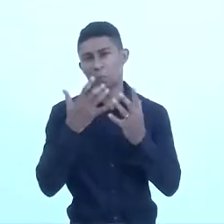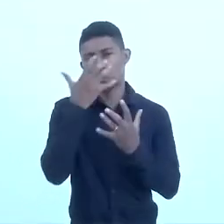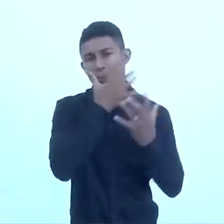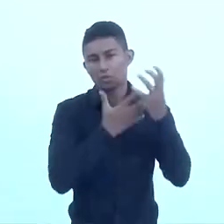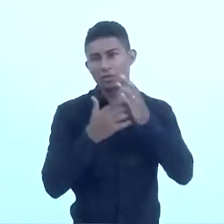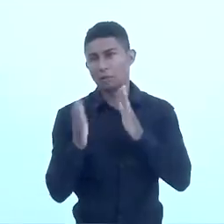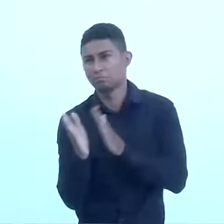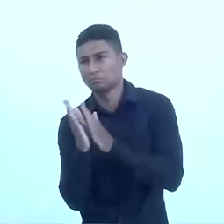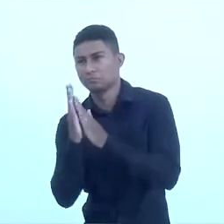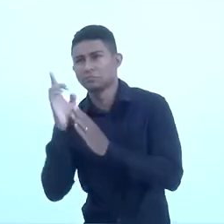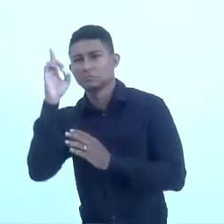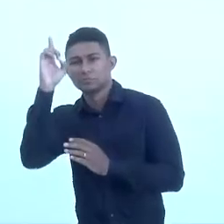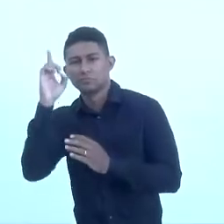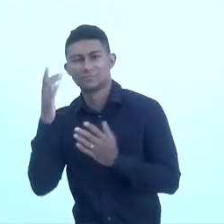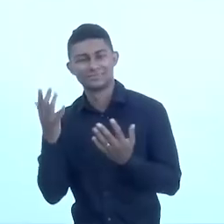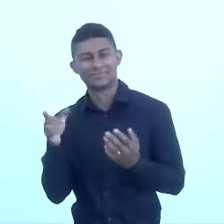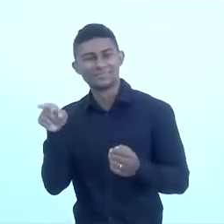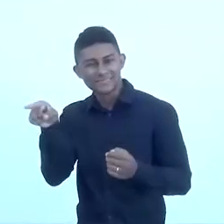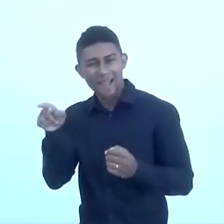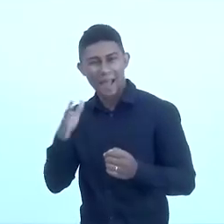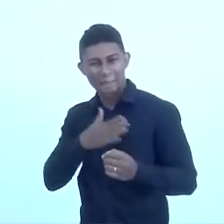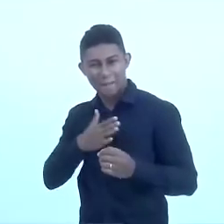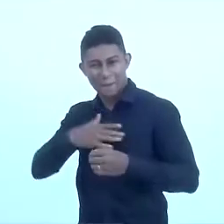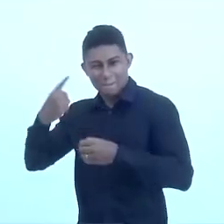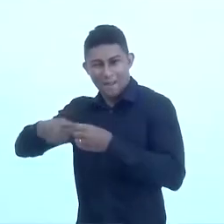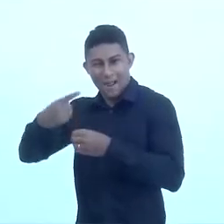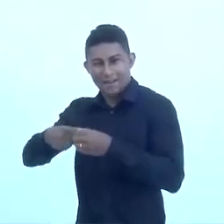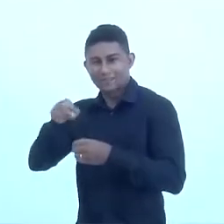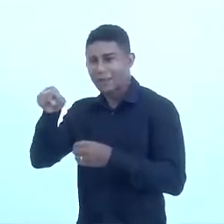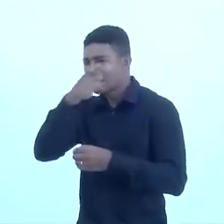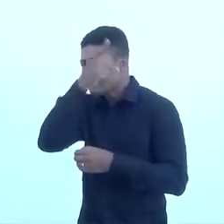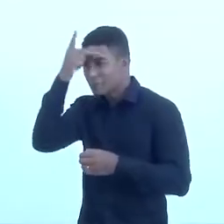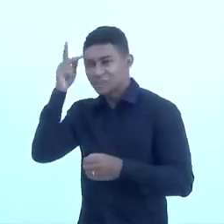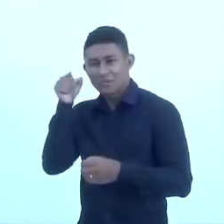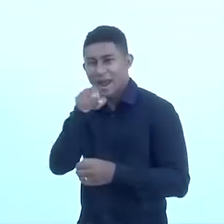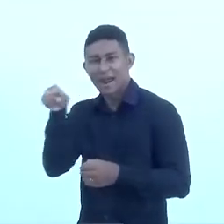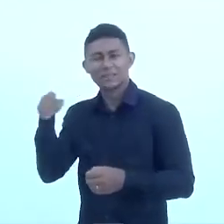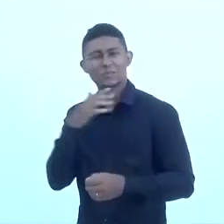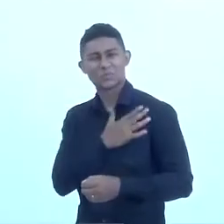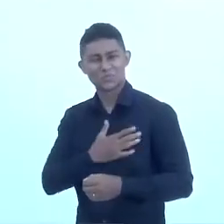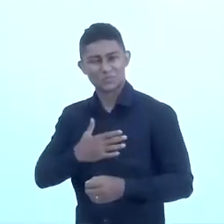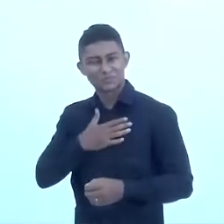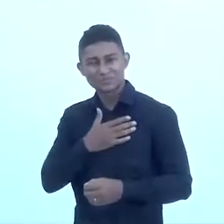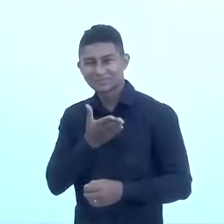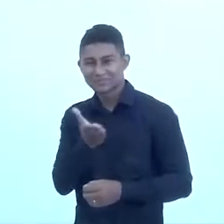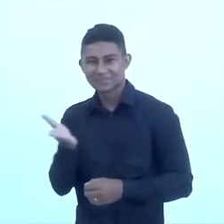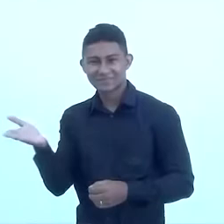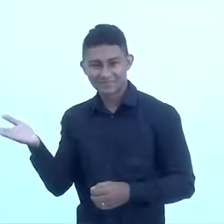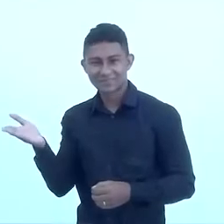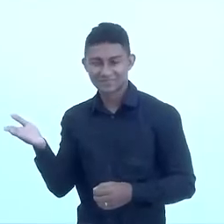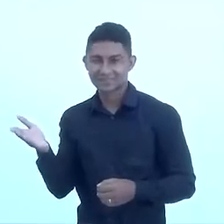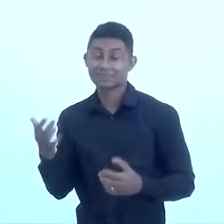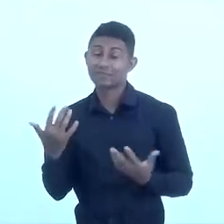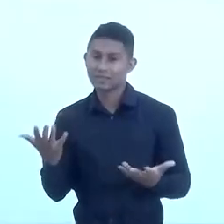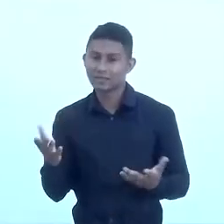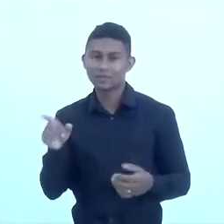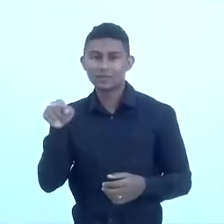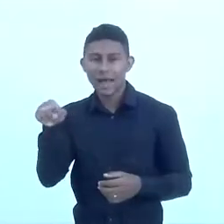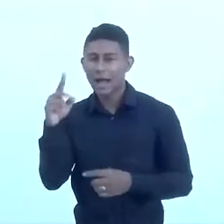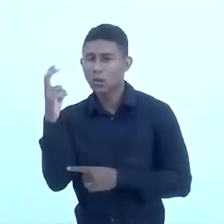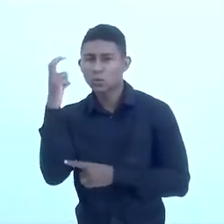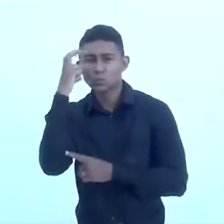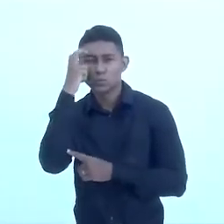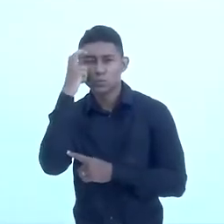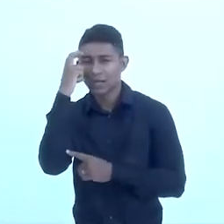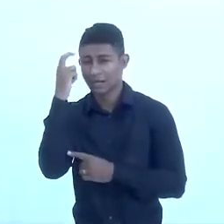quase num quilombo que era meu bairro. Era um quilombinho, assim, num lugar mais, numa baixada. Então, era muito